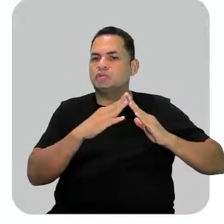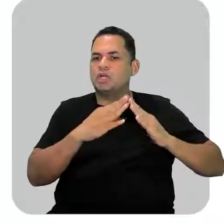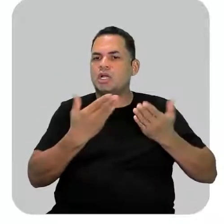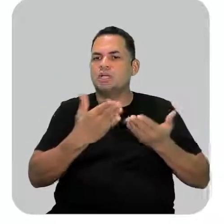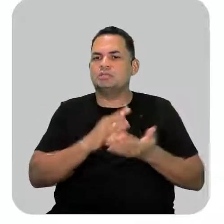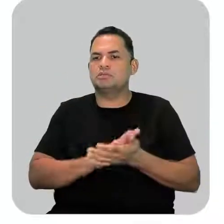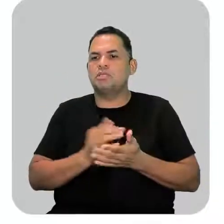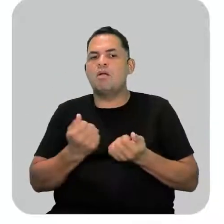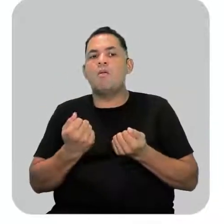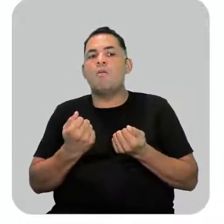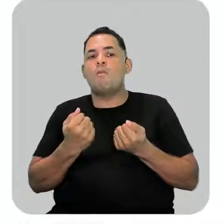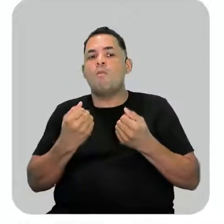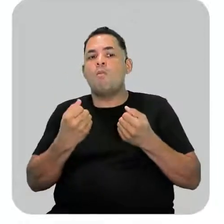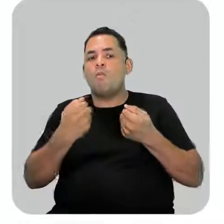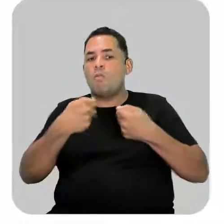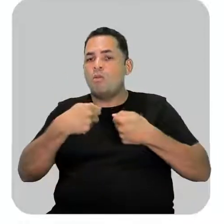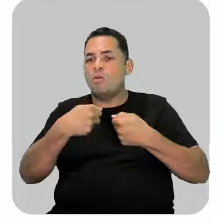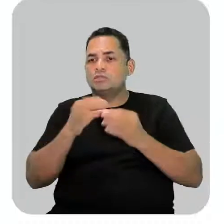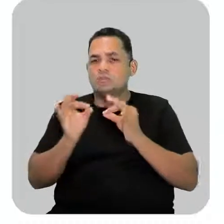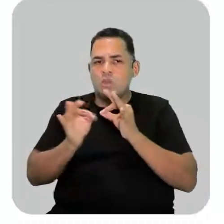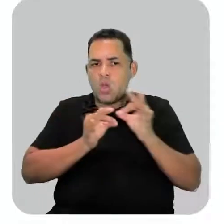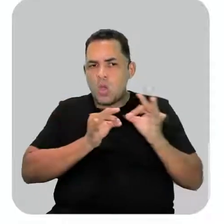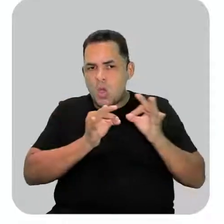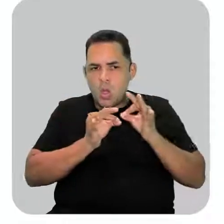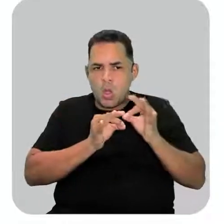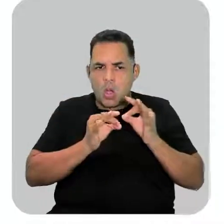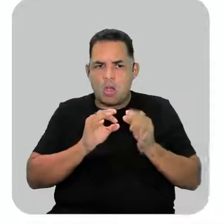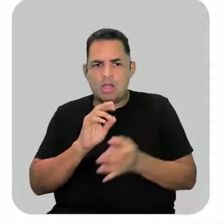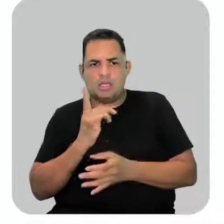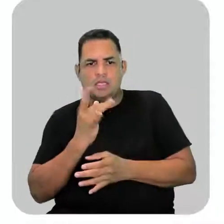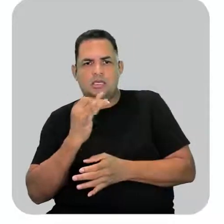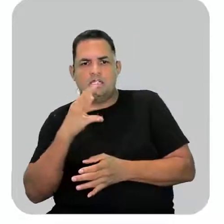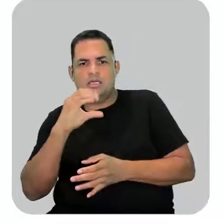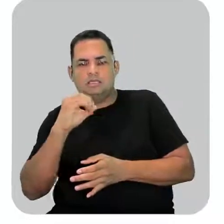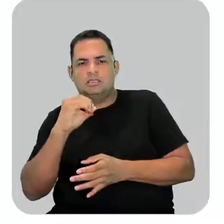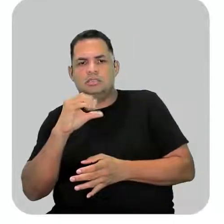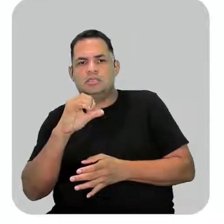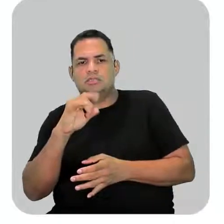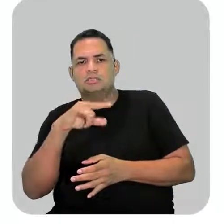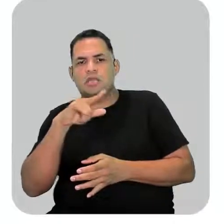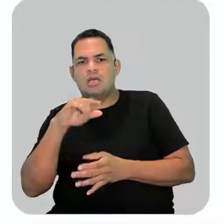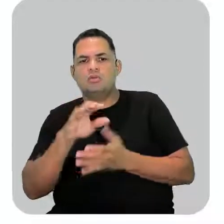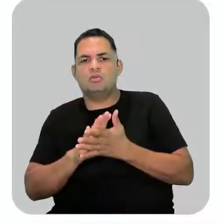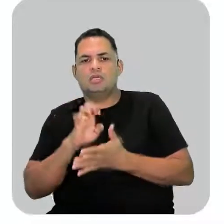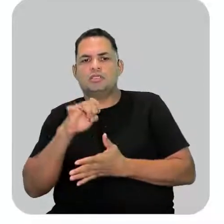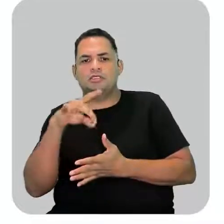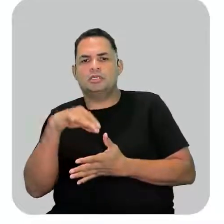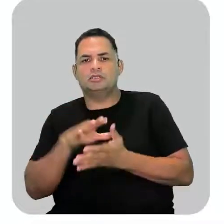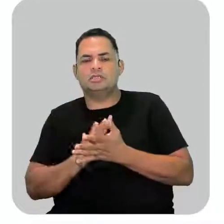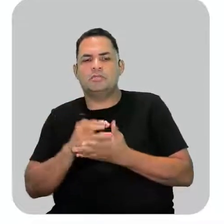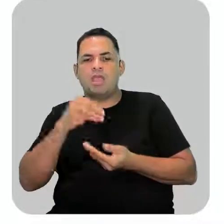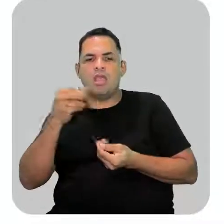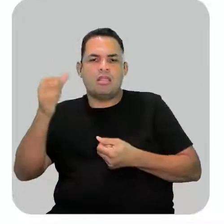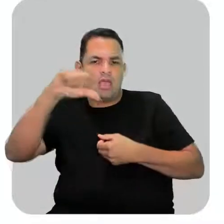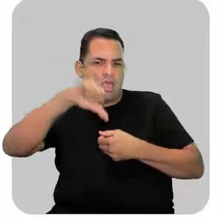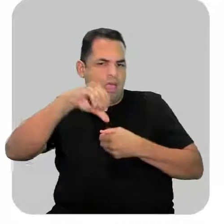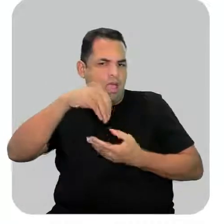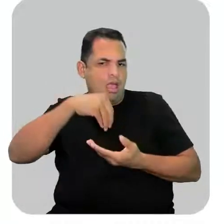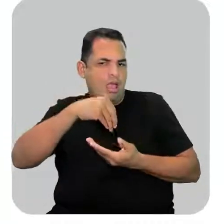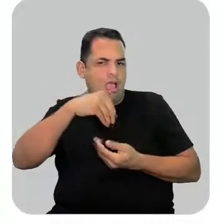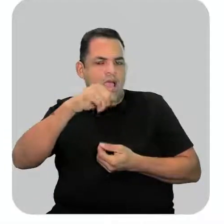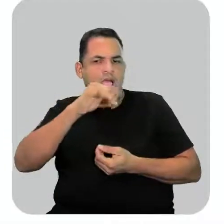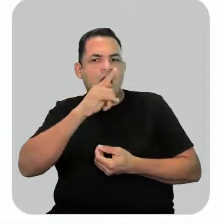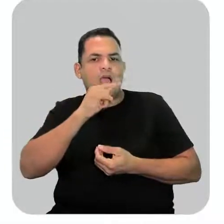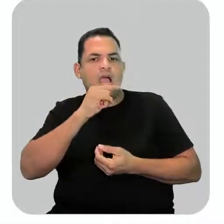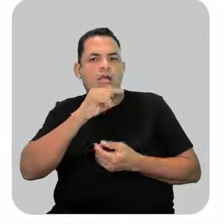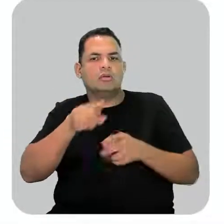Ele pode ser preparado por hidratação do etileno, ou seja, colocar água, ou por fermentação de